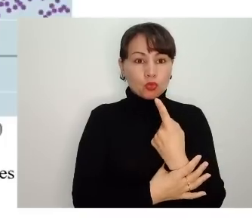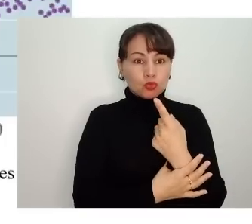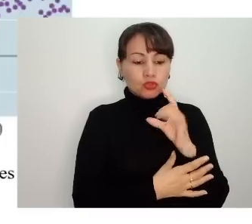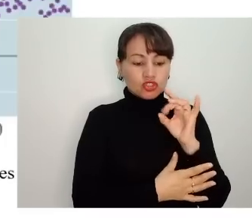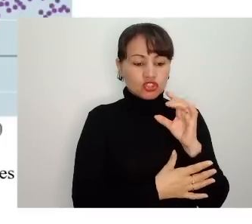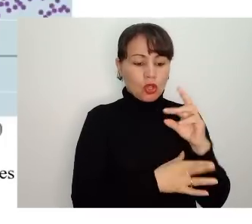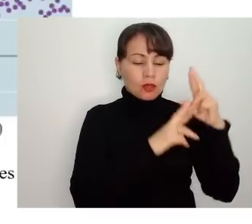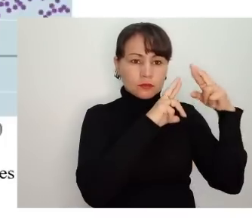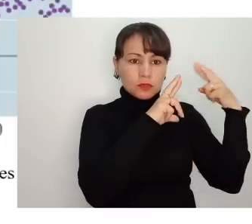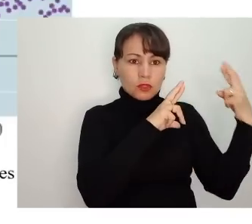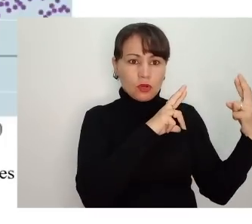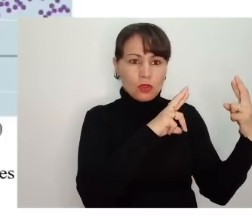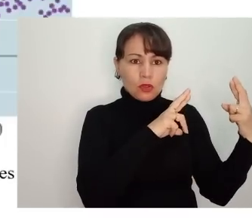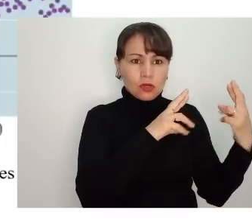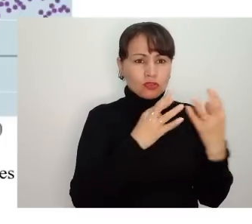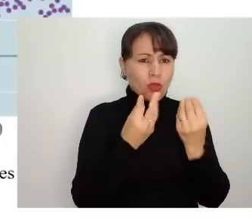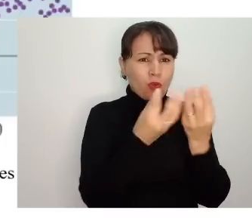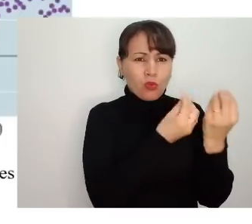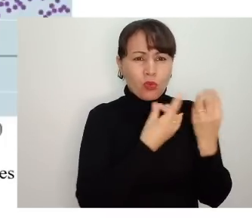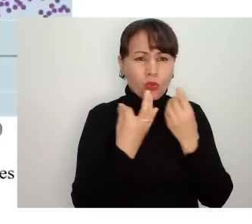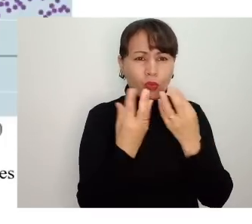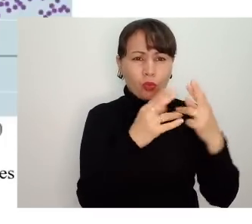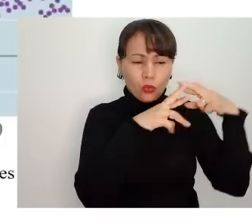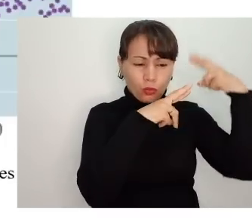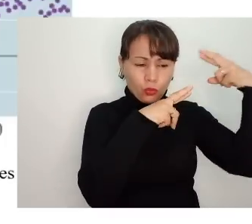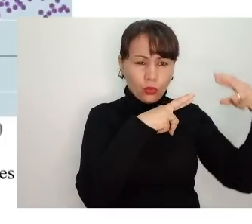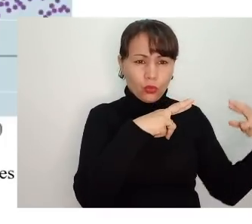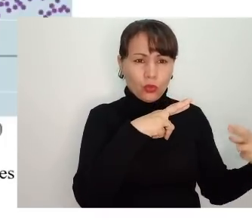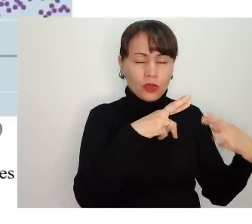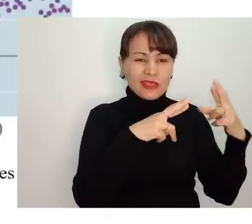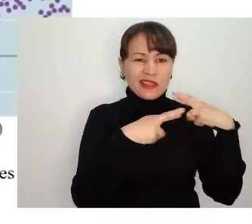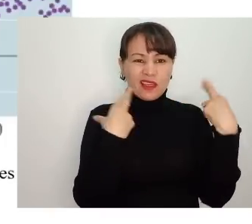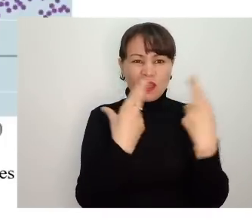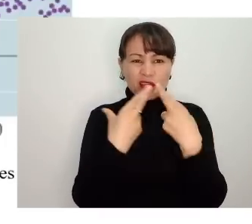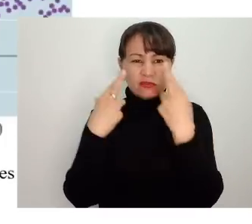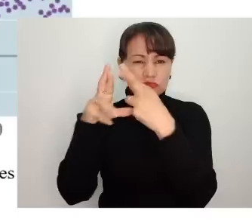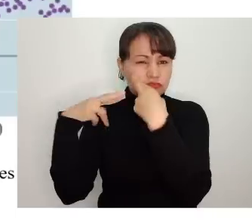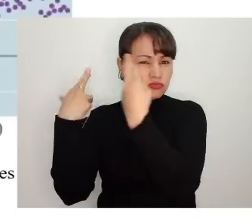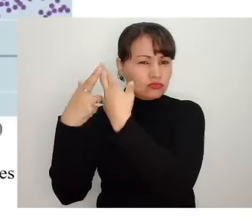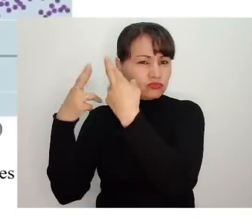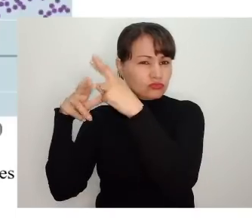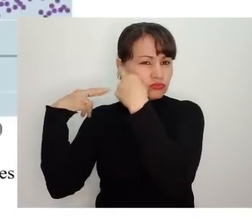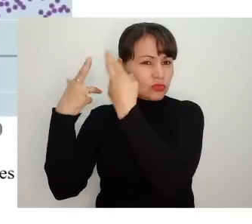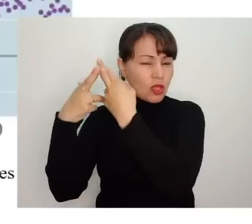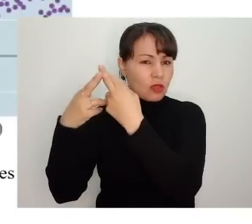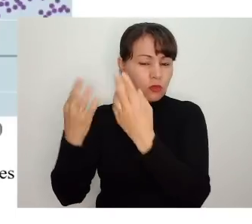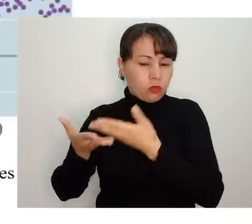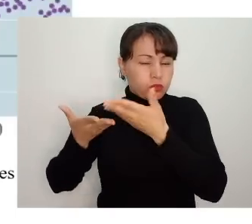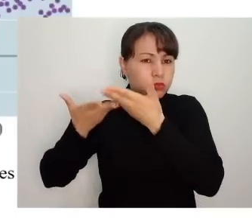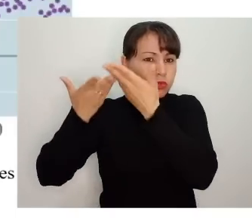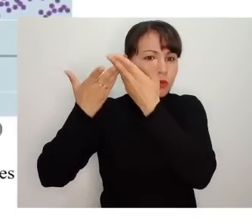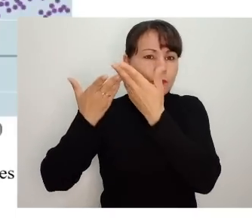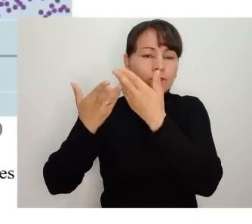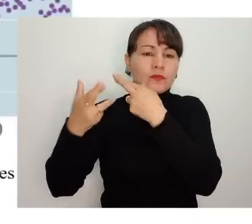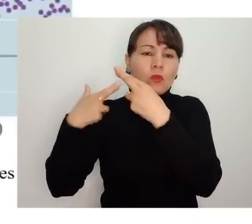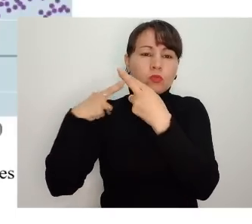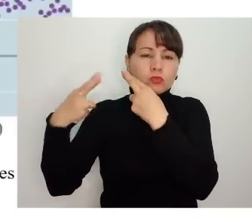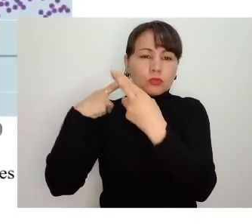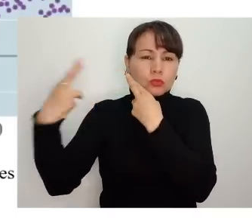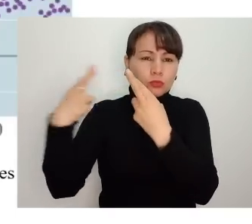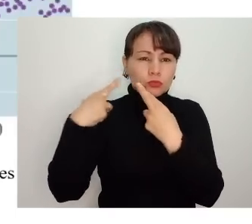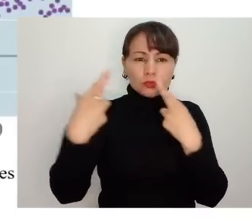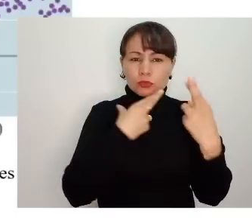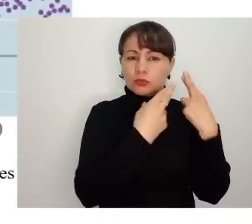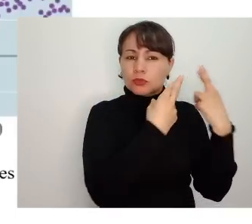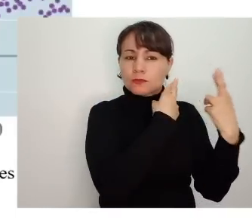em um neurônio de cada vez. Isso são milhares de redes neuronais que são ativados, que passam